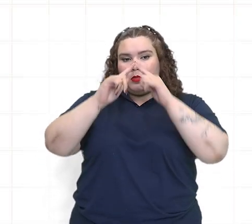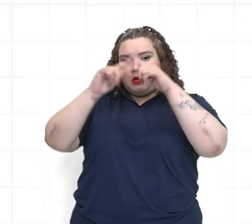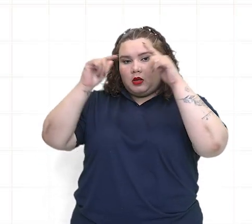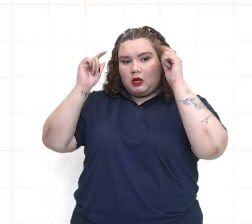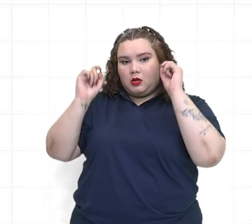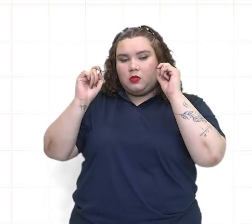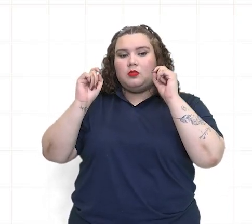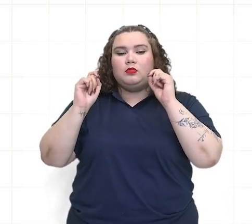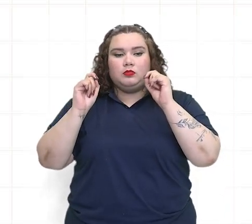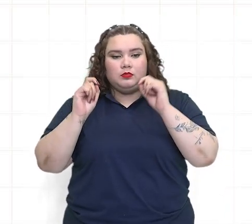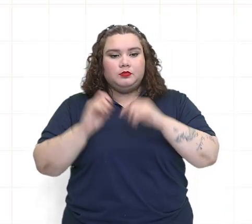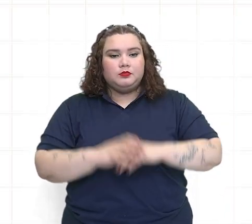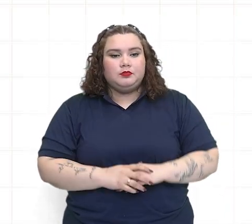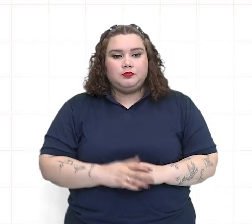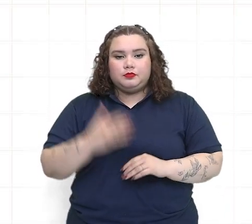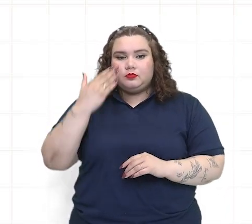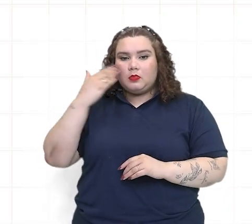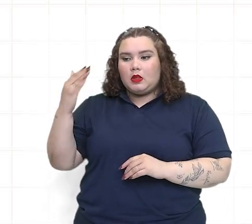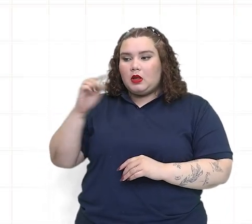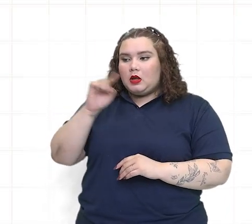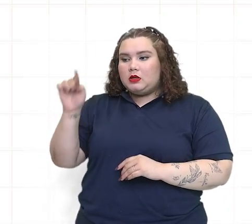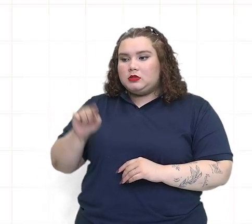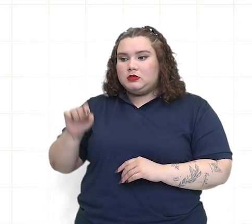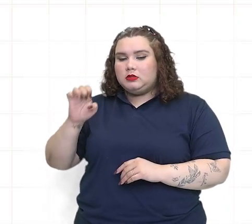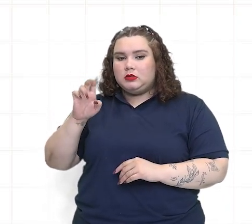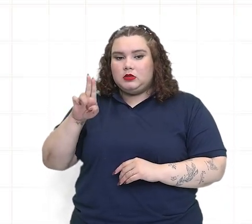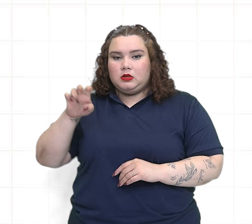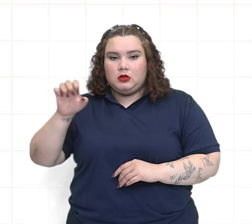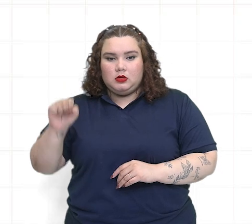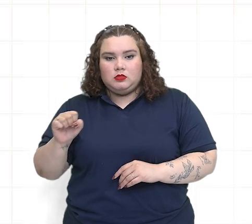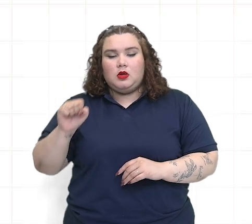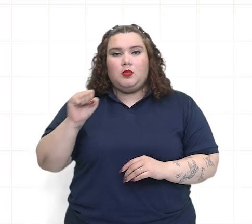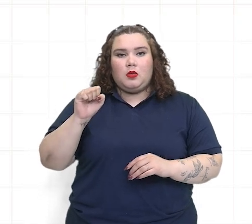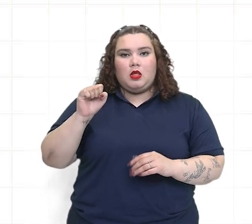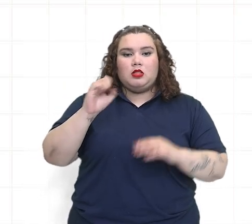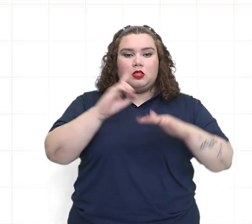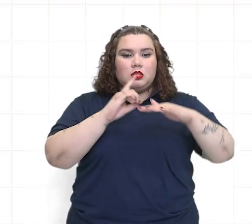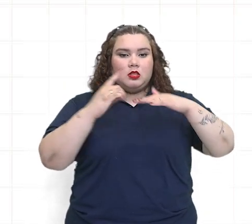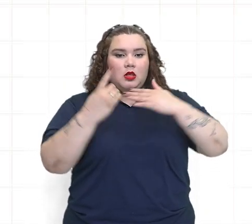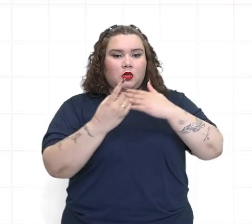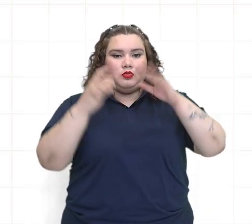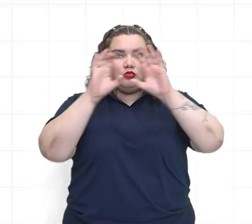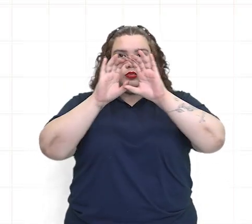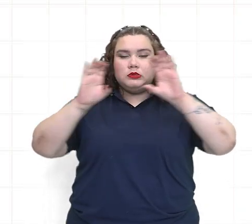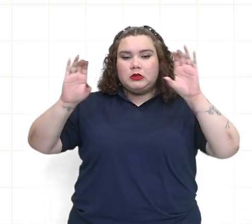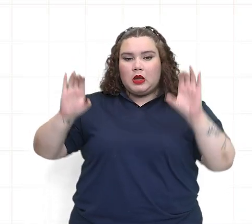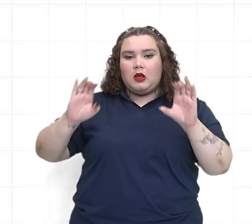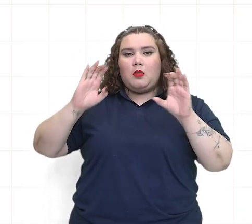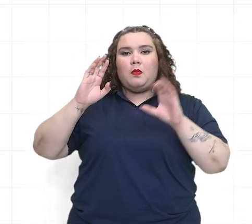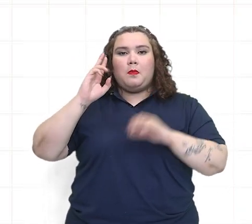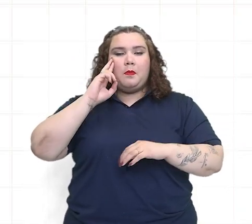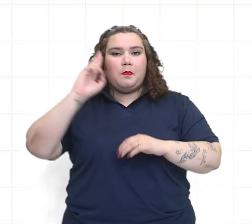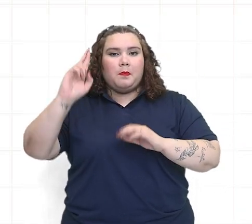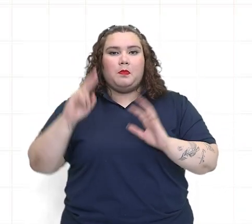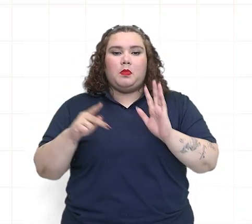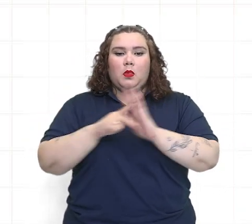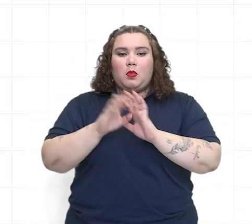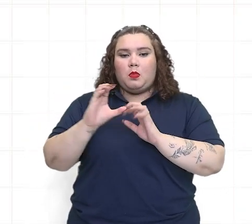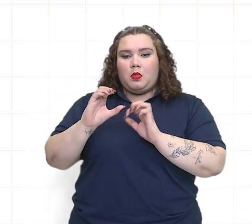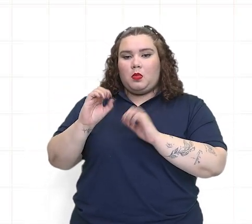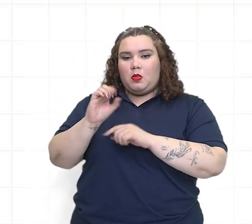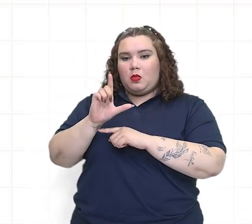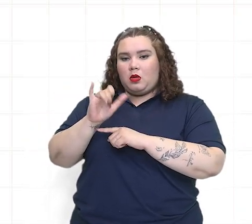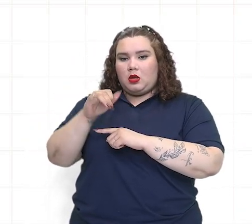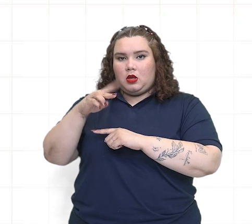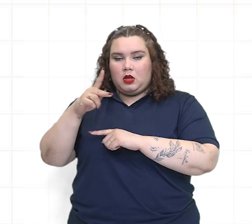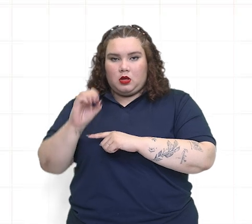tá? Zeus, por exemplo, né, é o Deus do céu e Senhor do Olimpo, tá? E aí, de um outro lado, nós temos